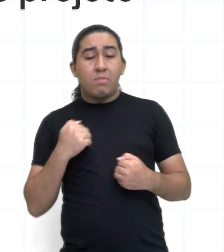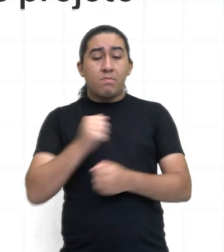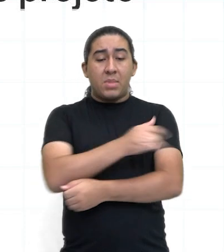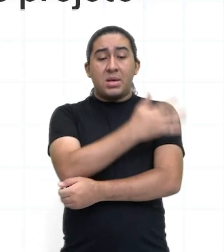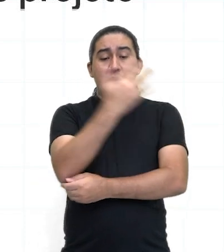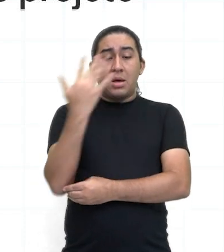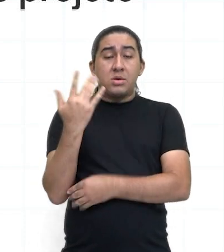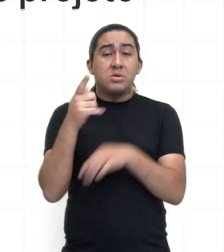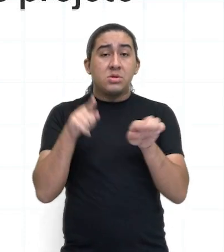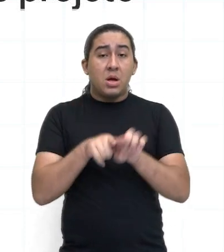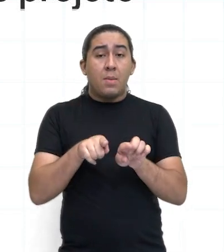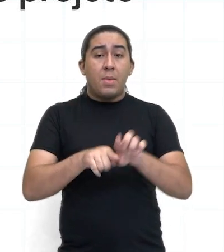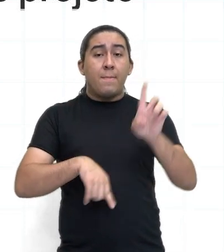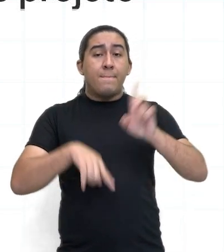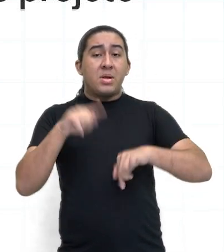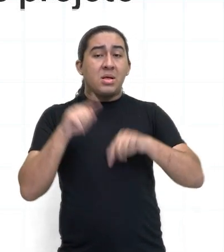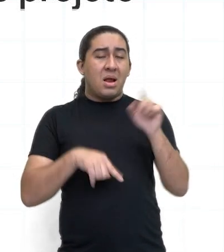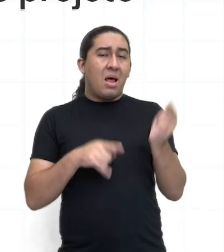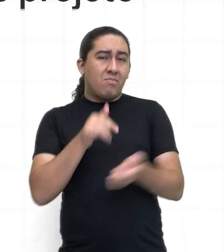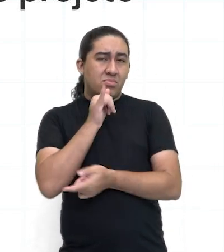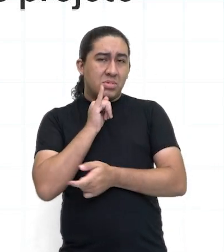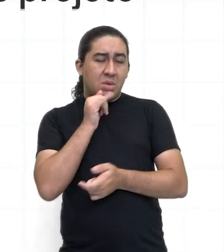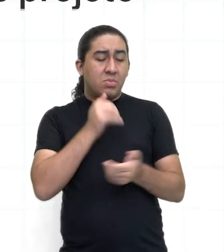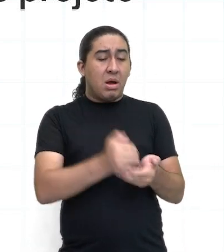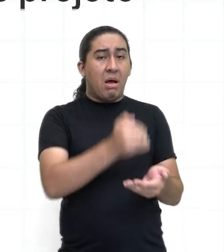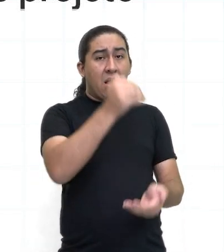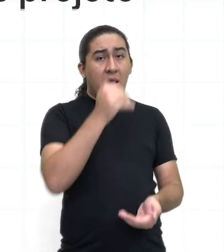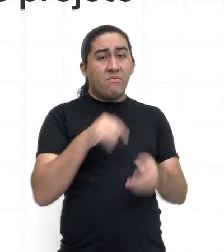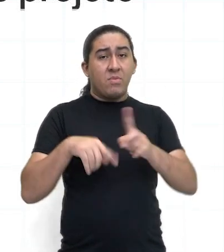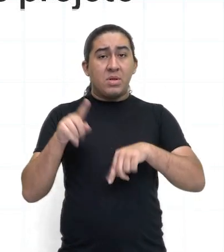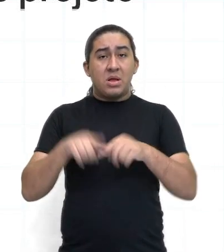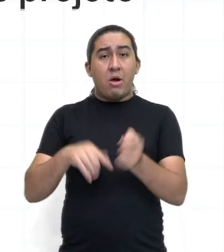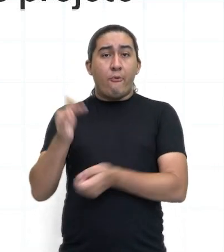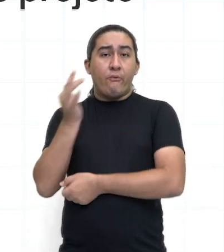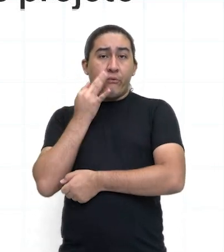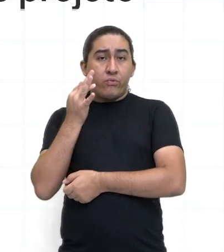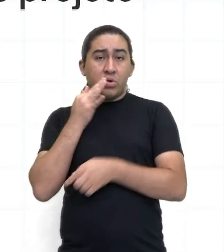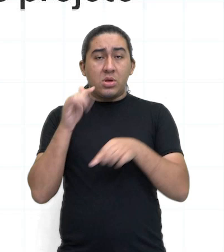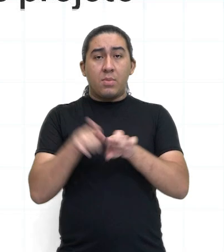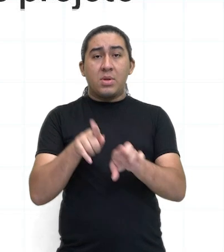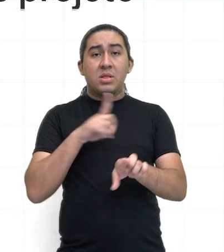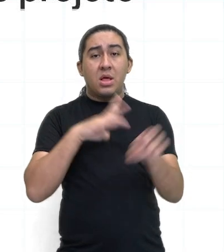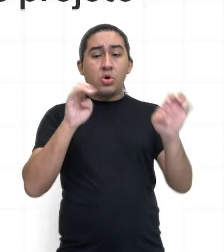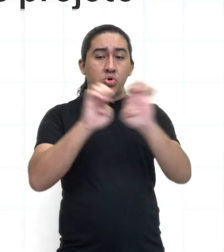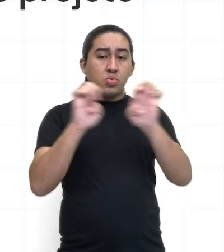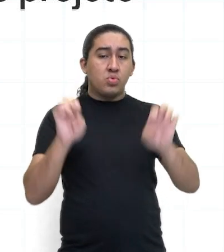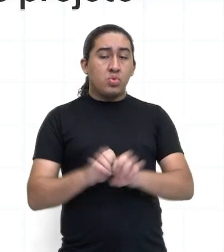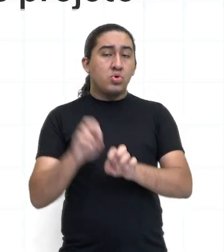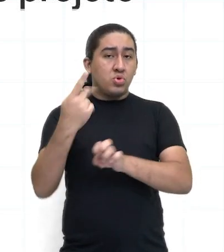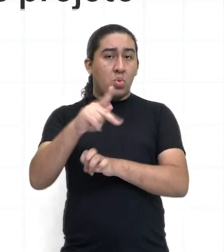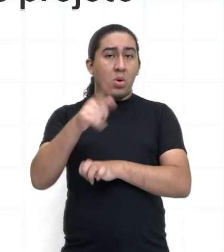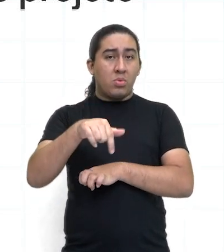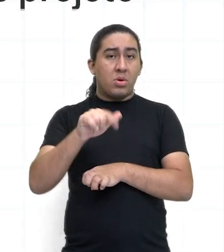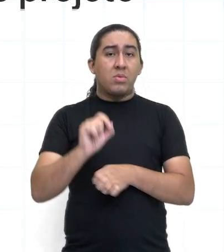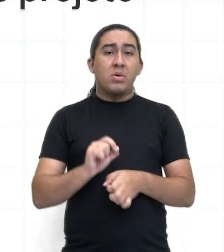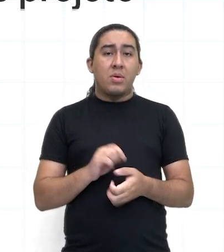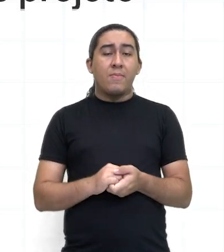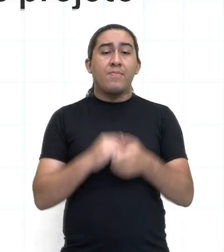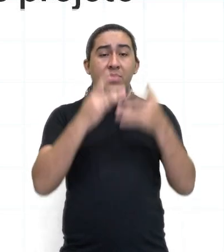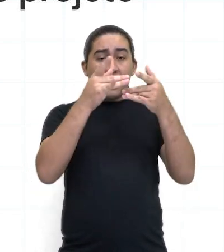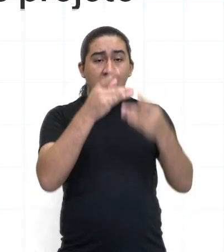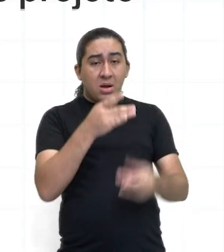sobretudo objetos, como garrafas, instrumentos musicais e frutas, têm sua estrutura